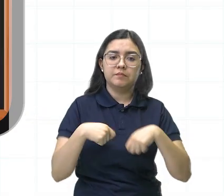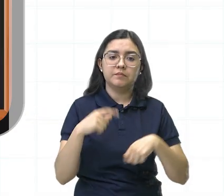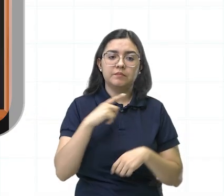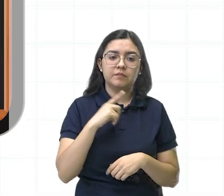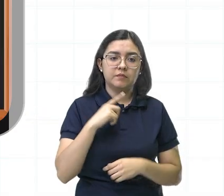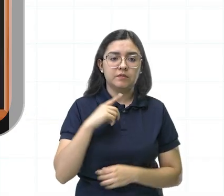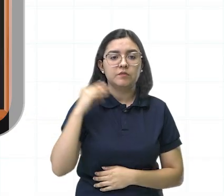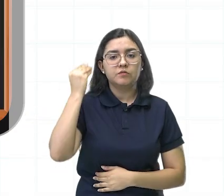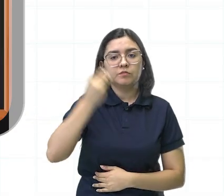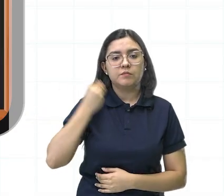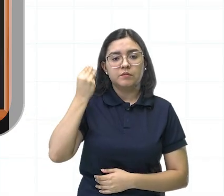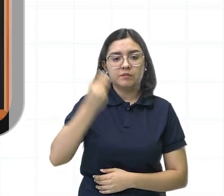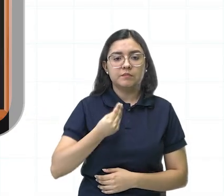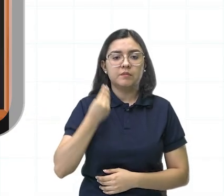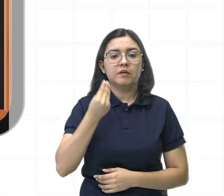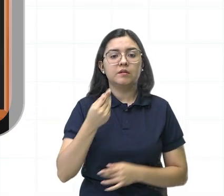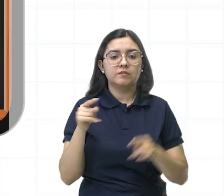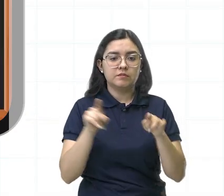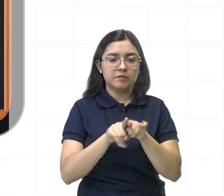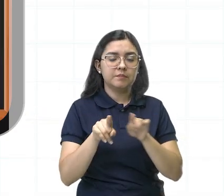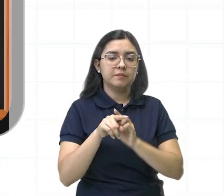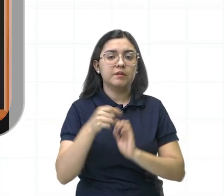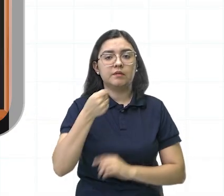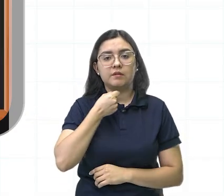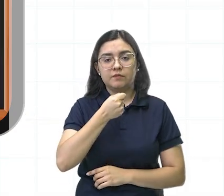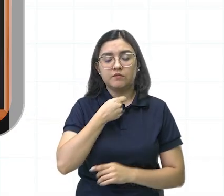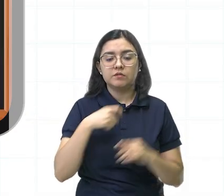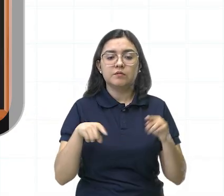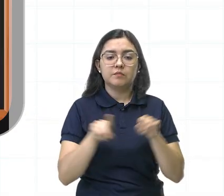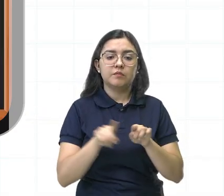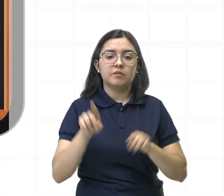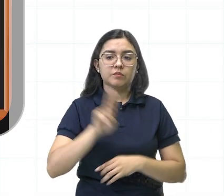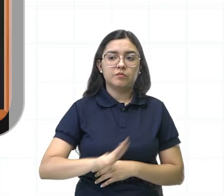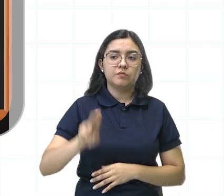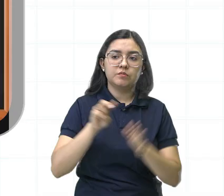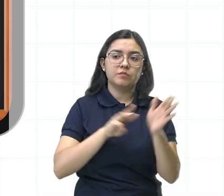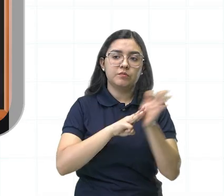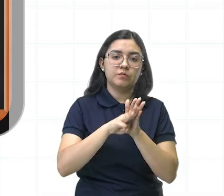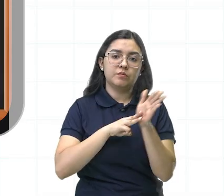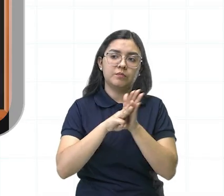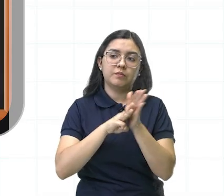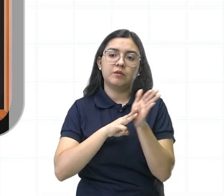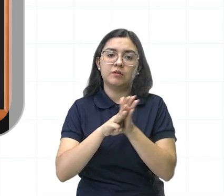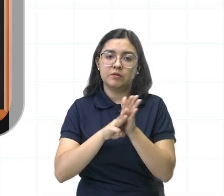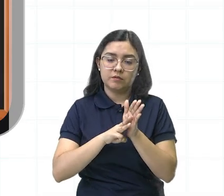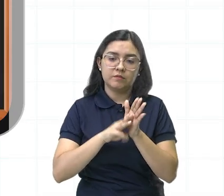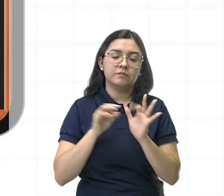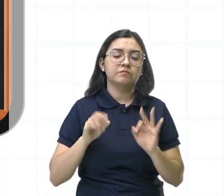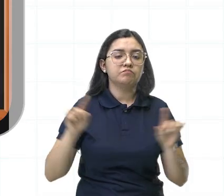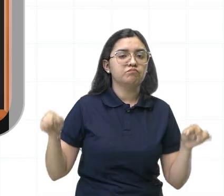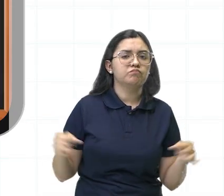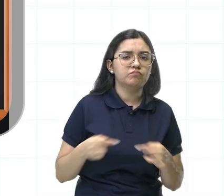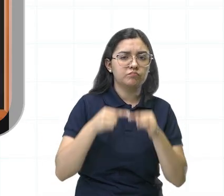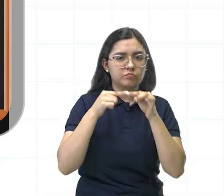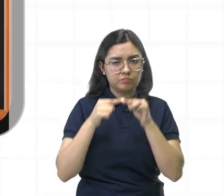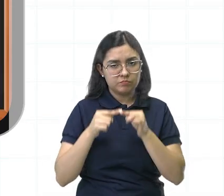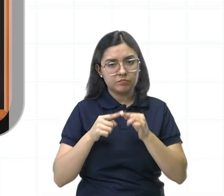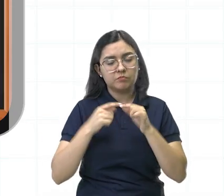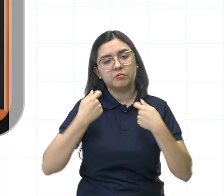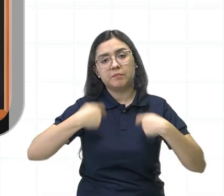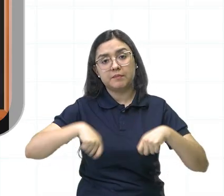os experimentos, as entrevistas e o uso, né, do método que você vai adequar de acordo com as